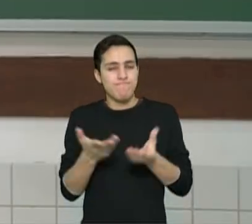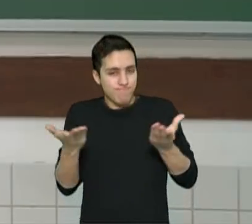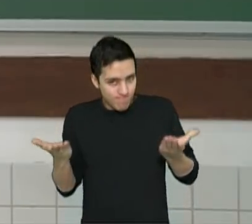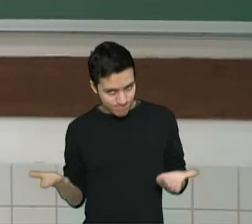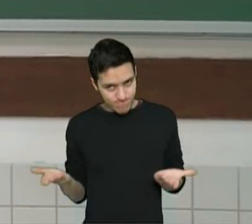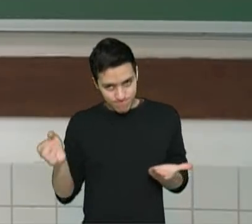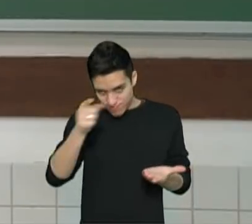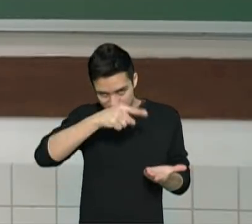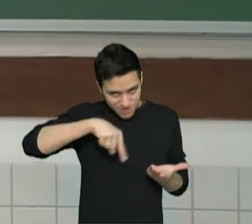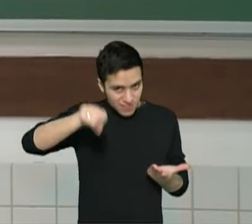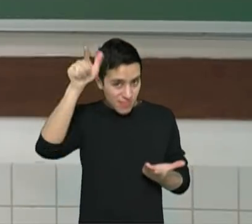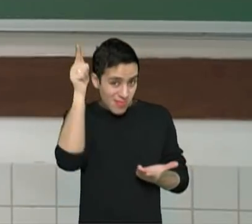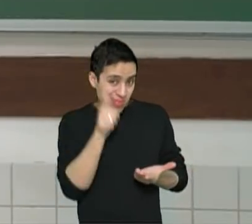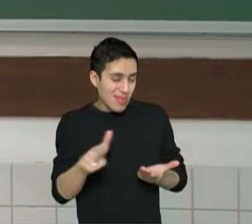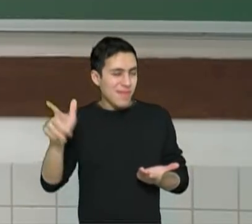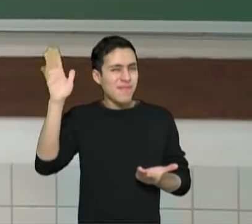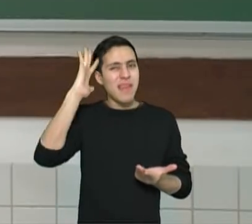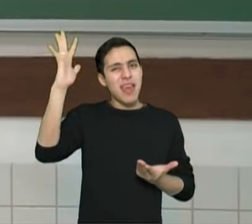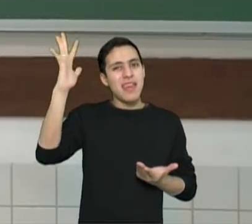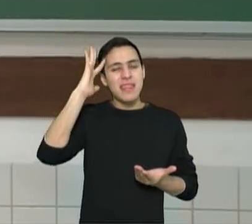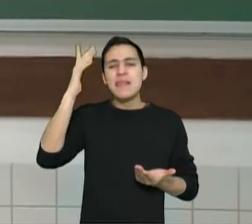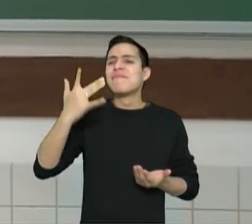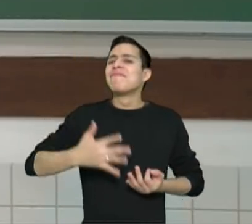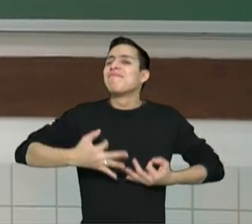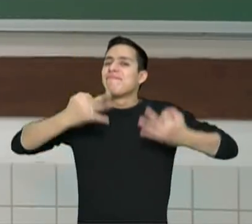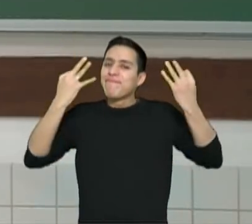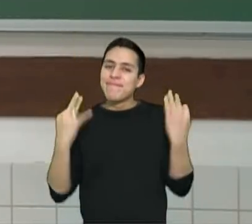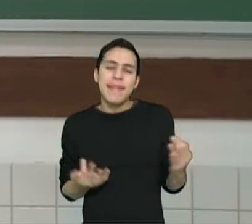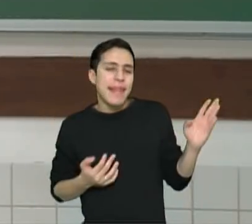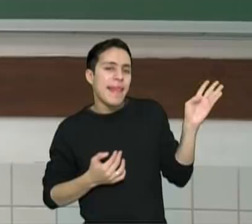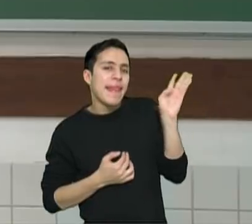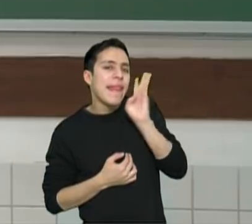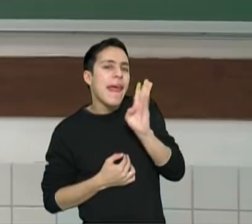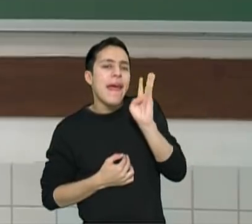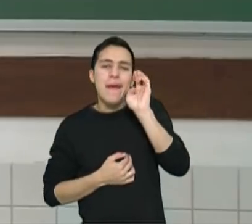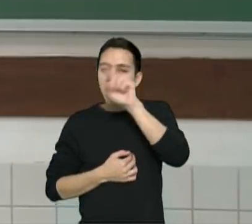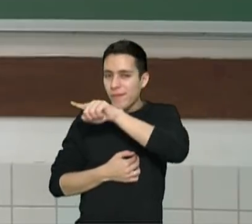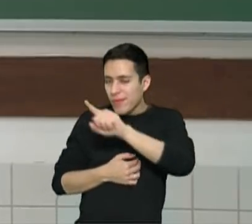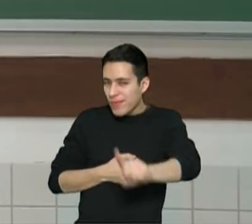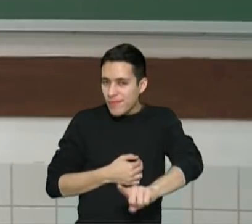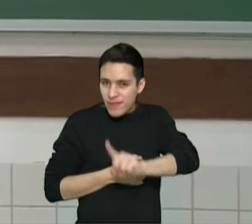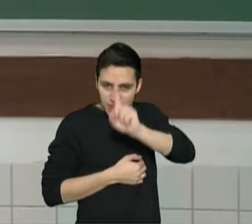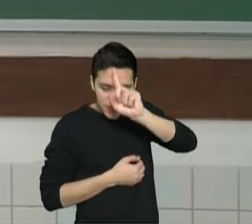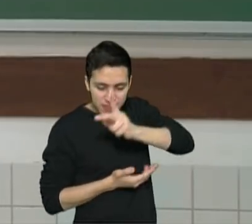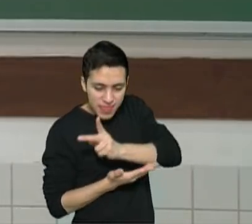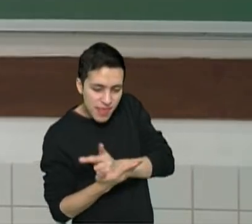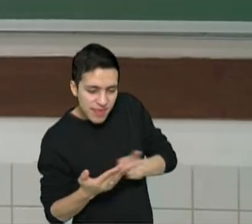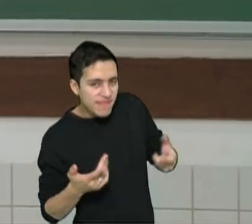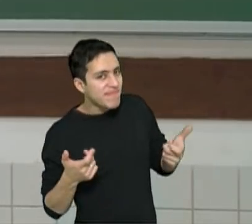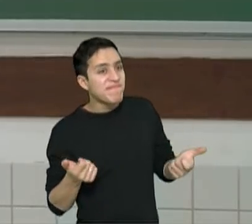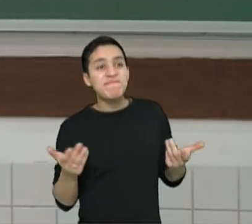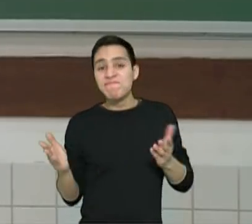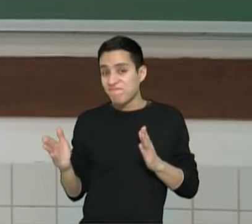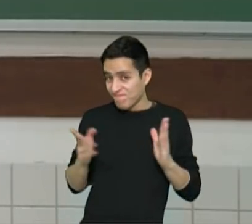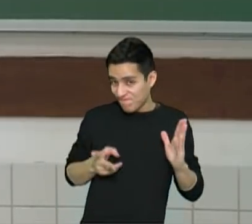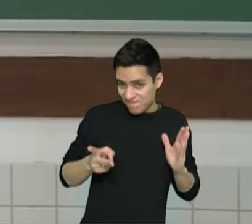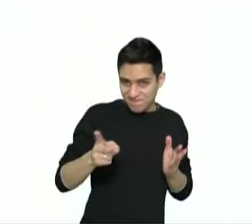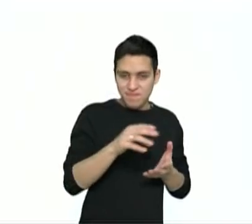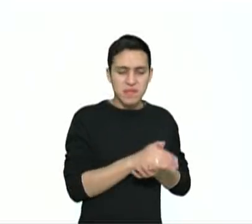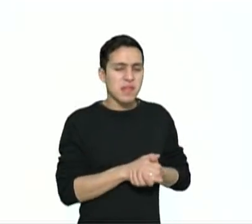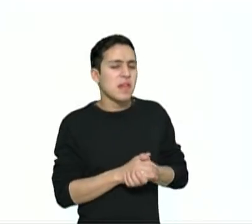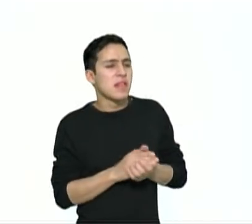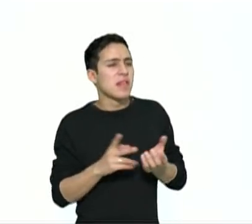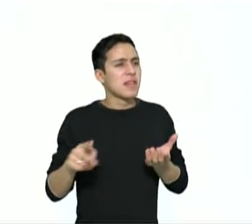E aí, conseguiram imaginar? Imagino que deve ter ficado bem legal o desenho que vocês criaram. Então, vamos continuar. Então,